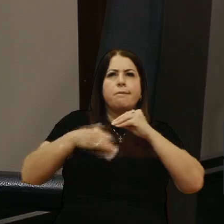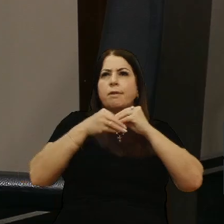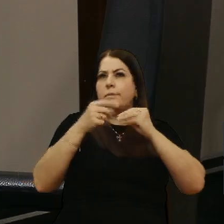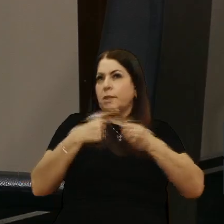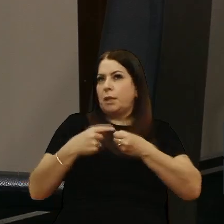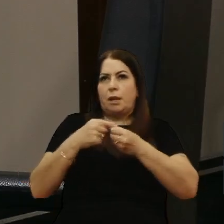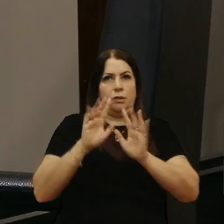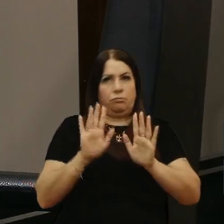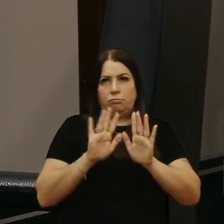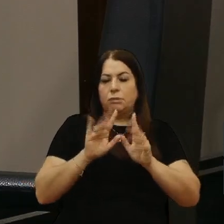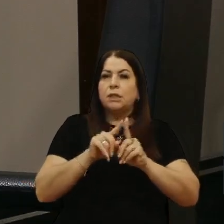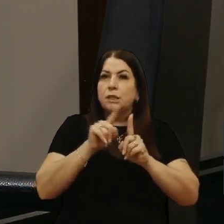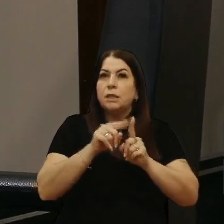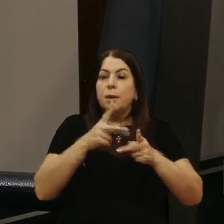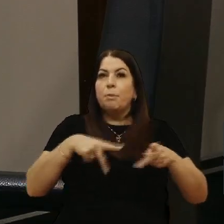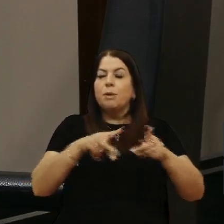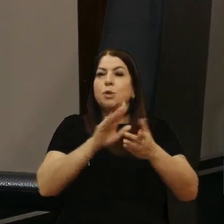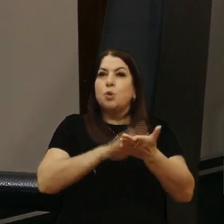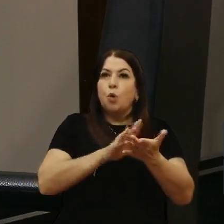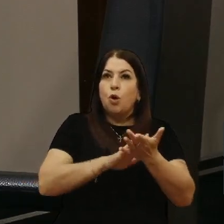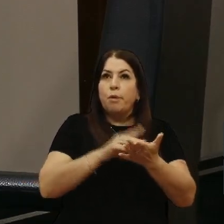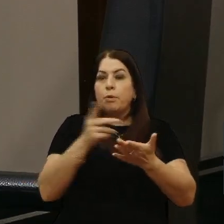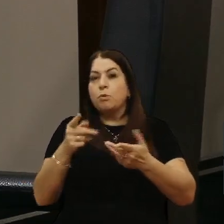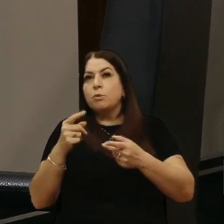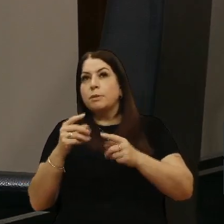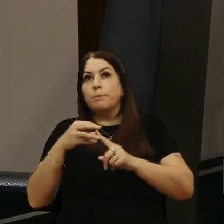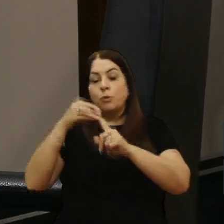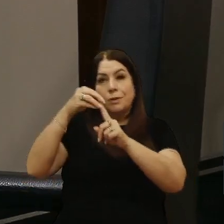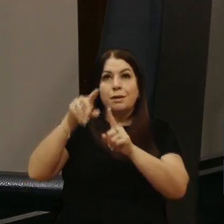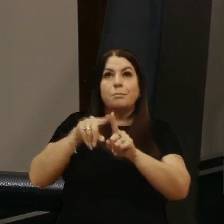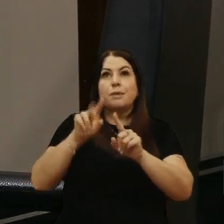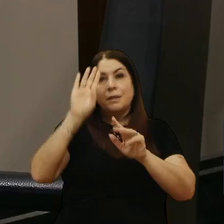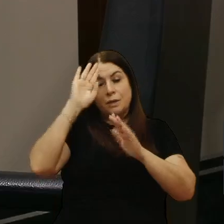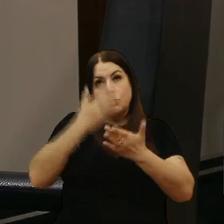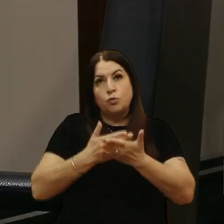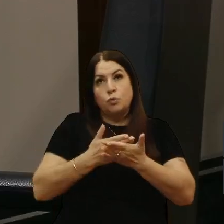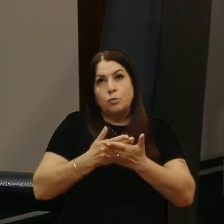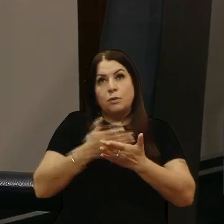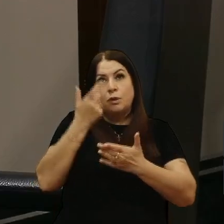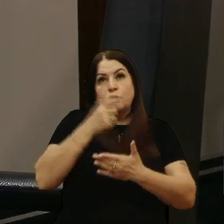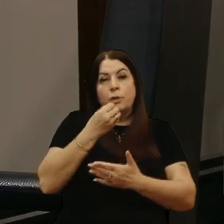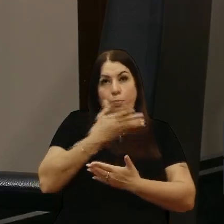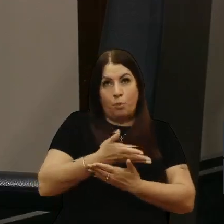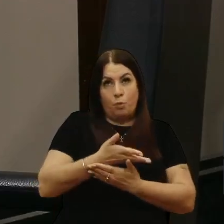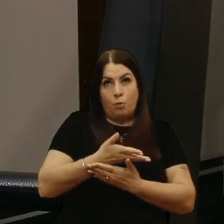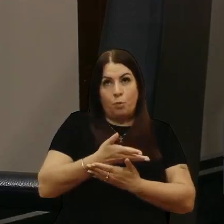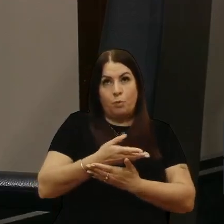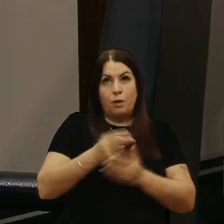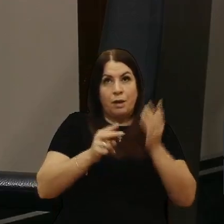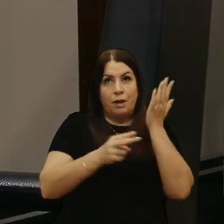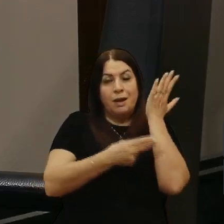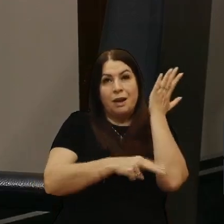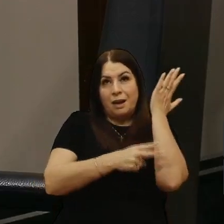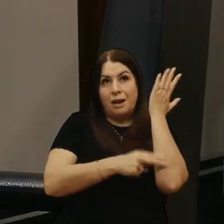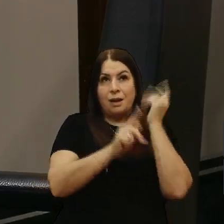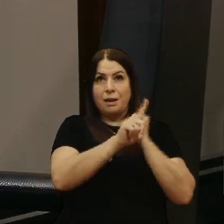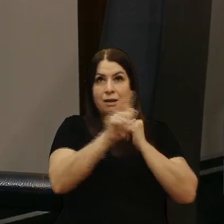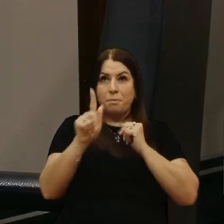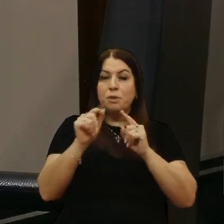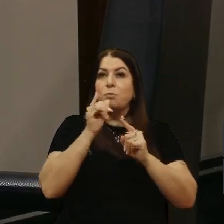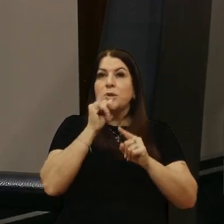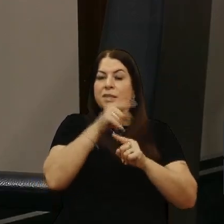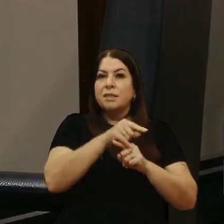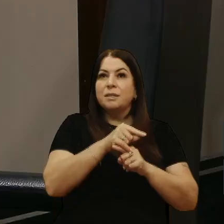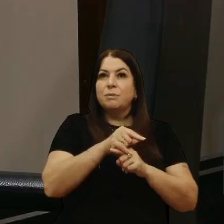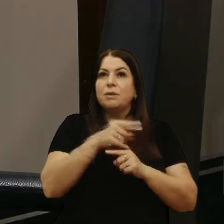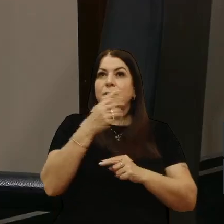cidade. Sei que, às vezes, a população cobra outras prioridades, mas eu acredito que, se a gente achar bom, Canela, Gramado, que, né, por exemplo, agora a